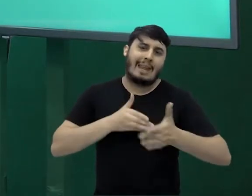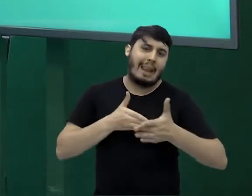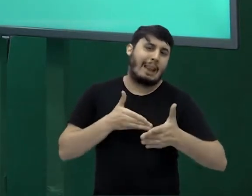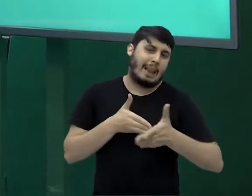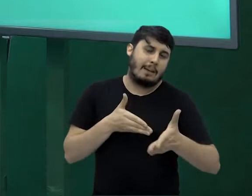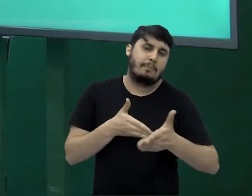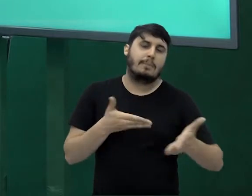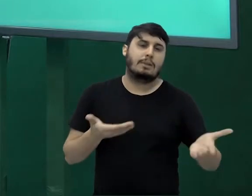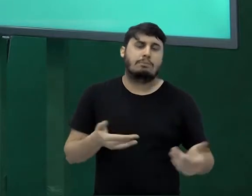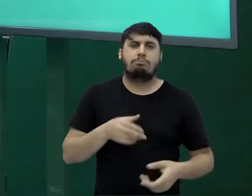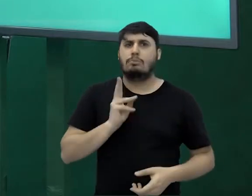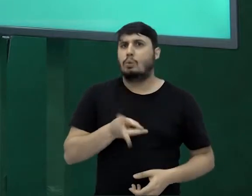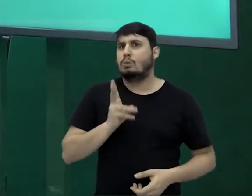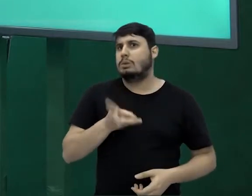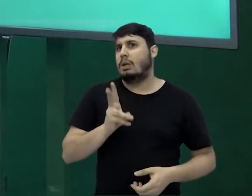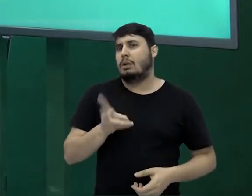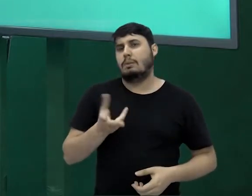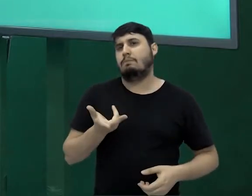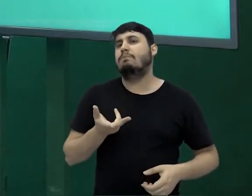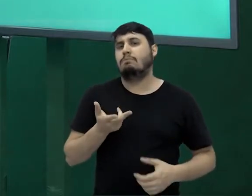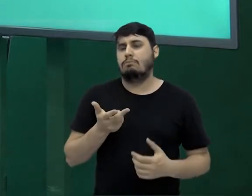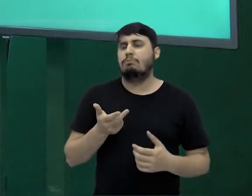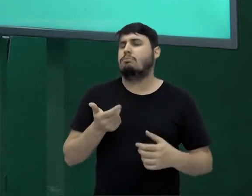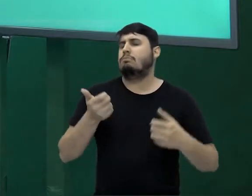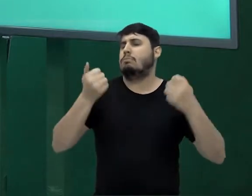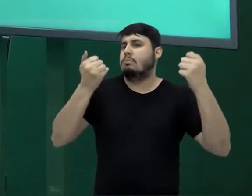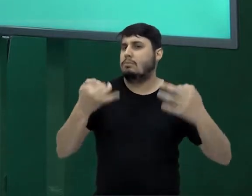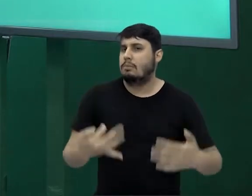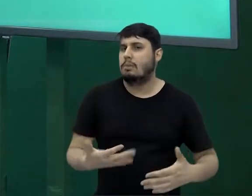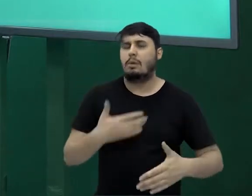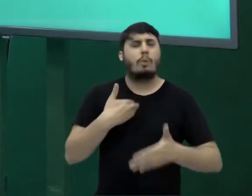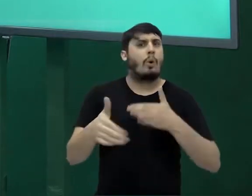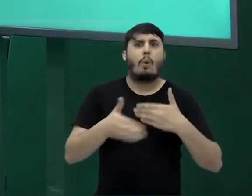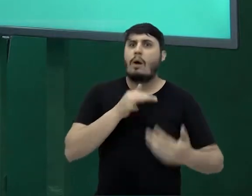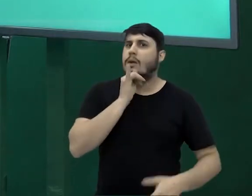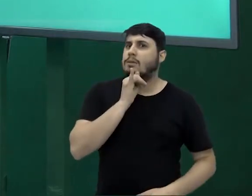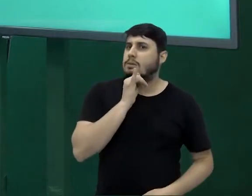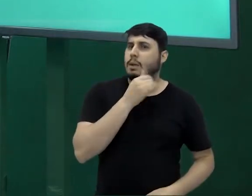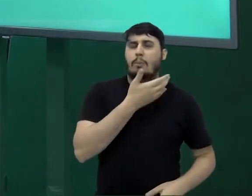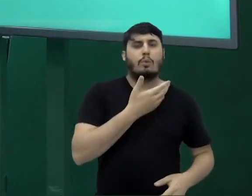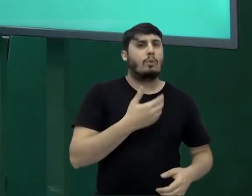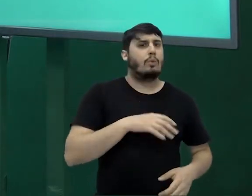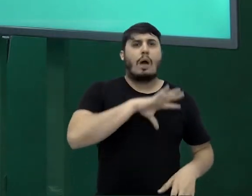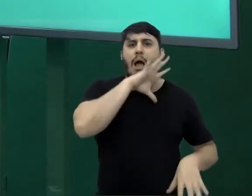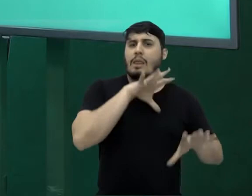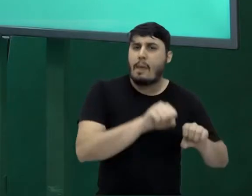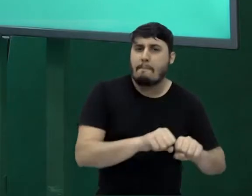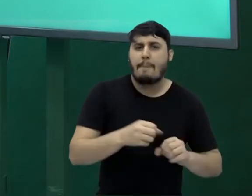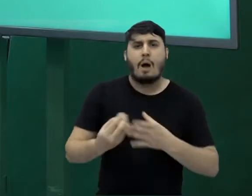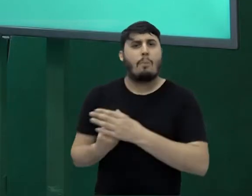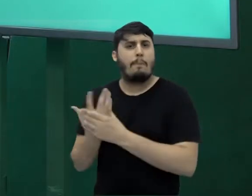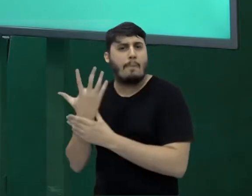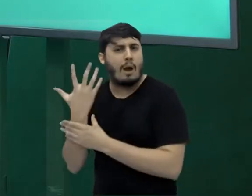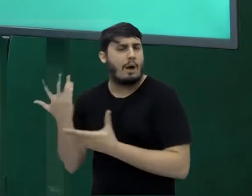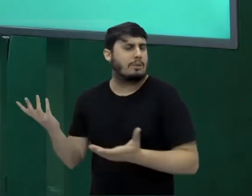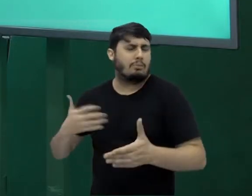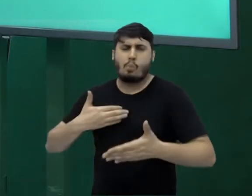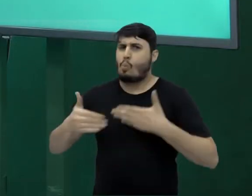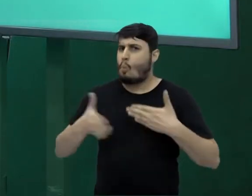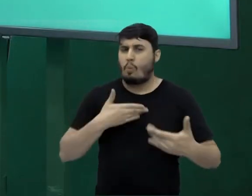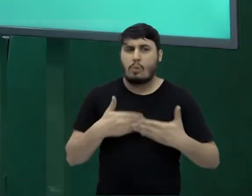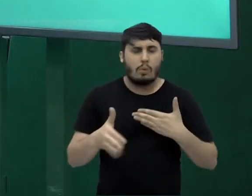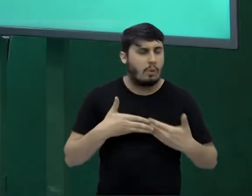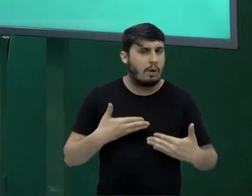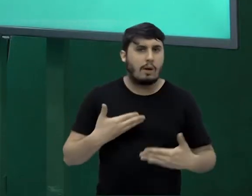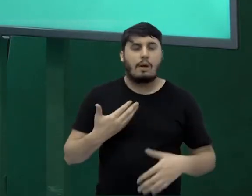dos maiores sinais de que um organismo, seja animal, planta, fungo, bactéria, o que for, o maior sinal de que o organismo